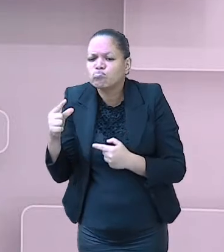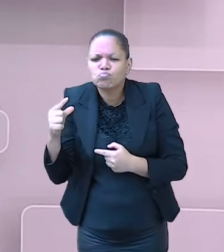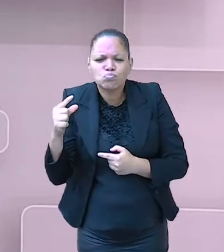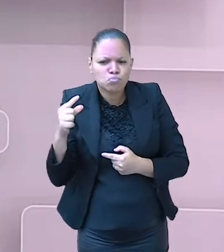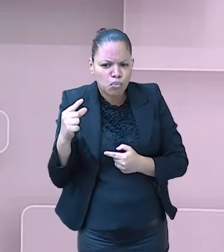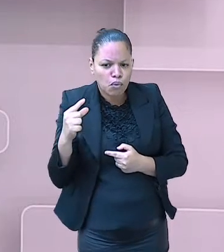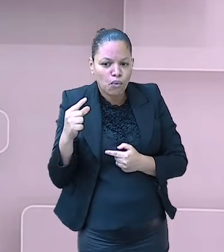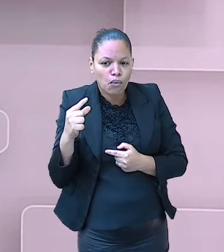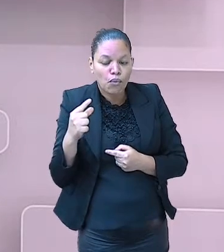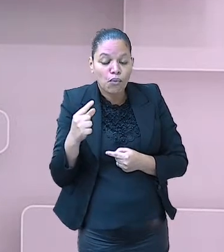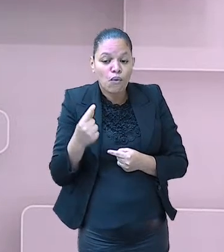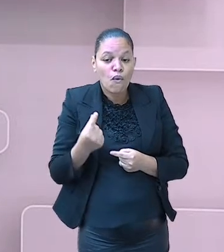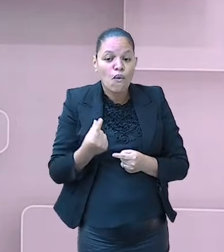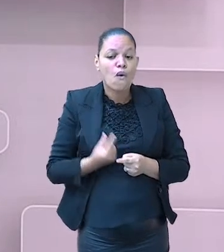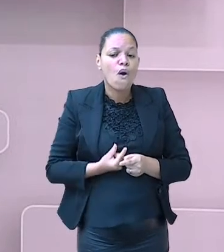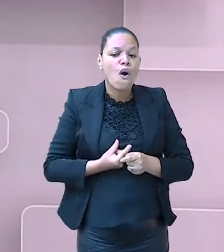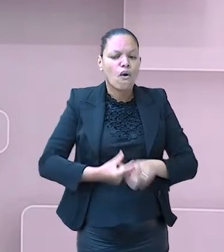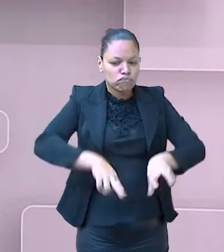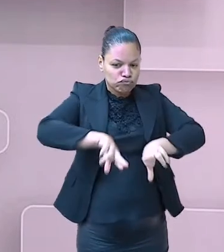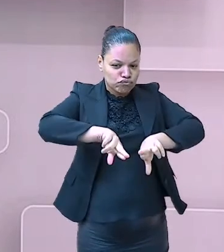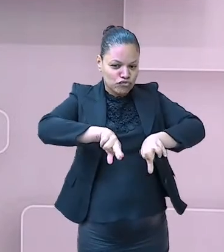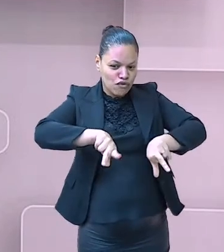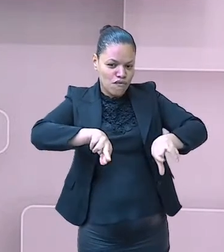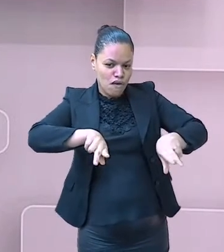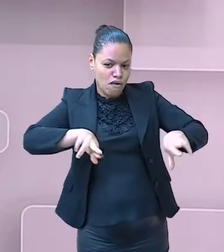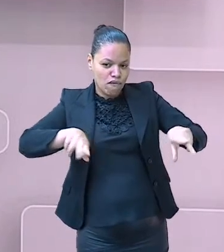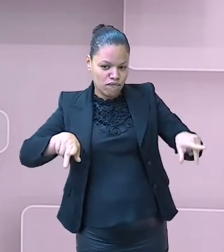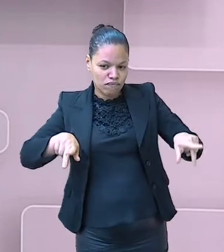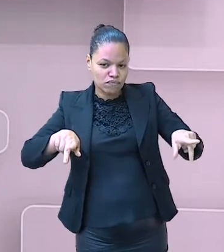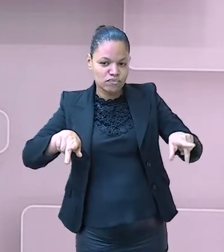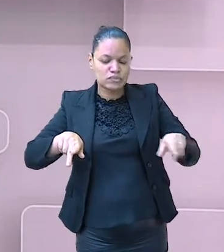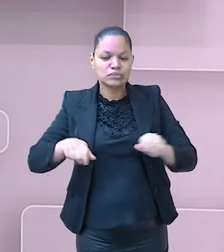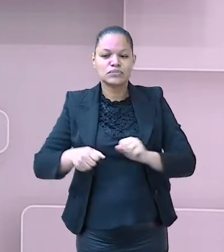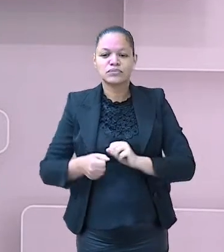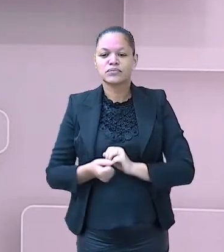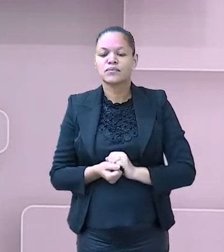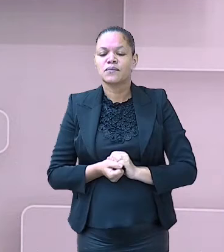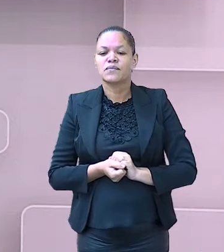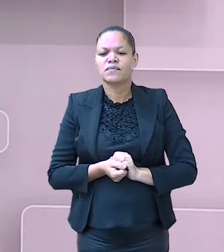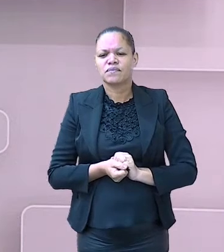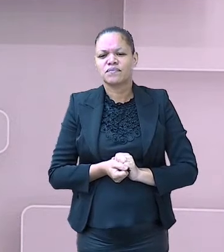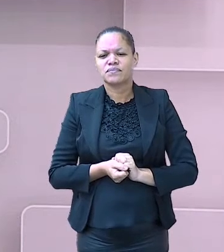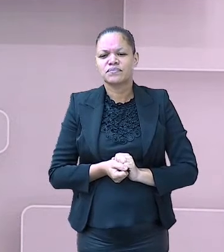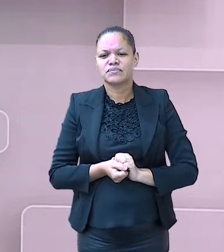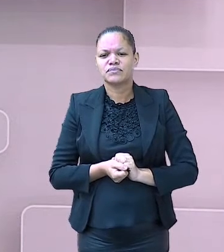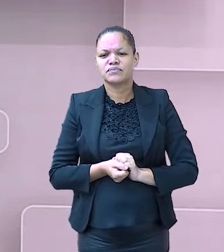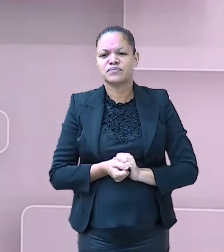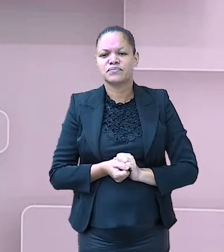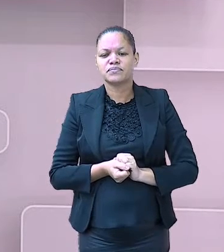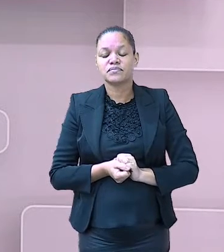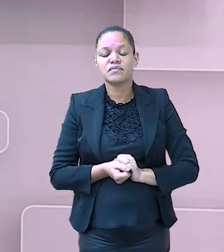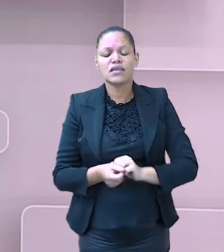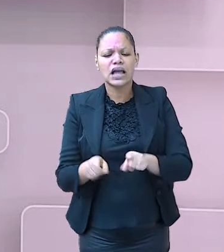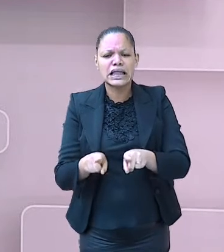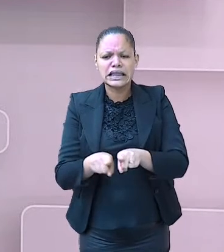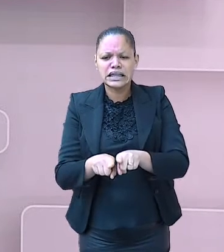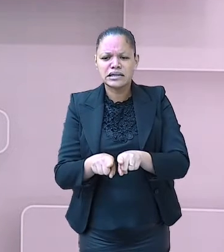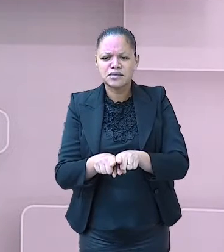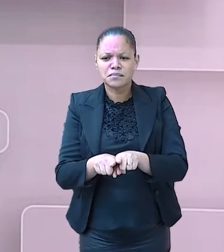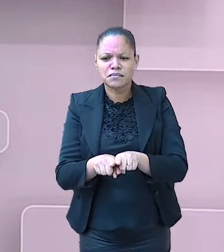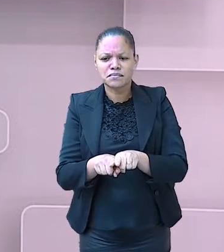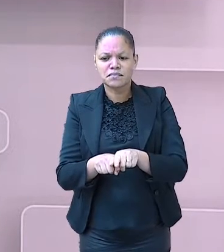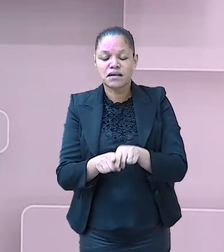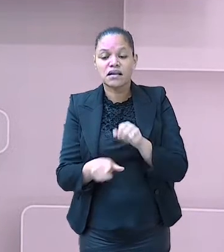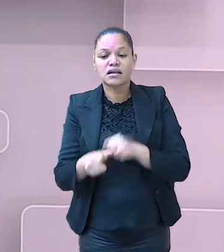a pouquinho, mas que precisa bastante da água. E aí, nesse grupo de répteis, nós temos aí